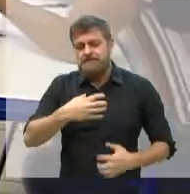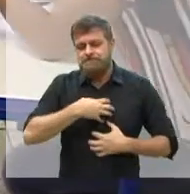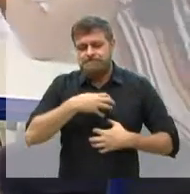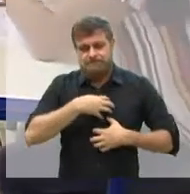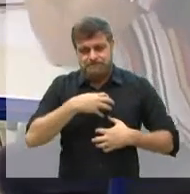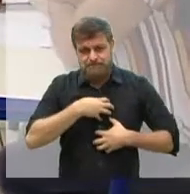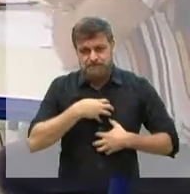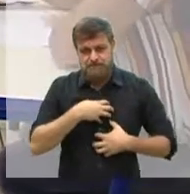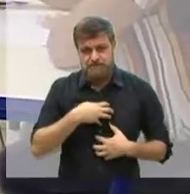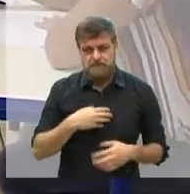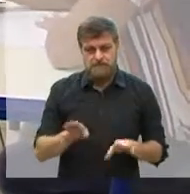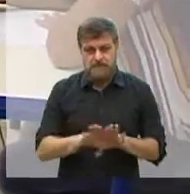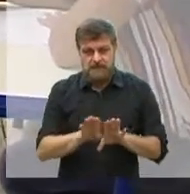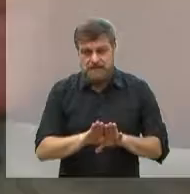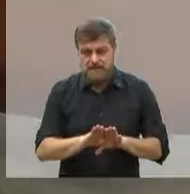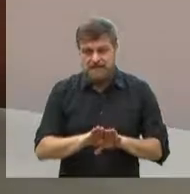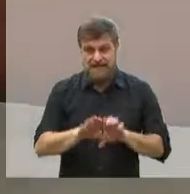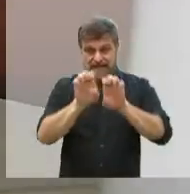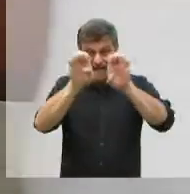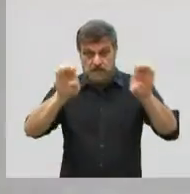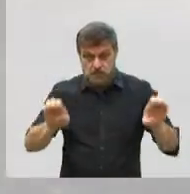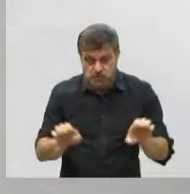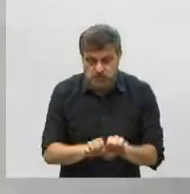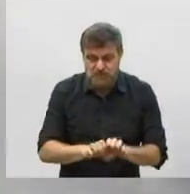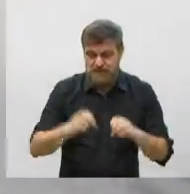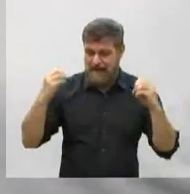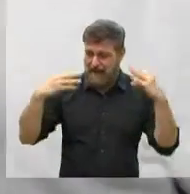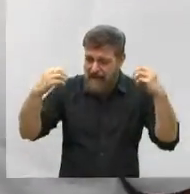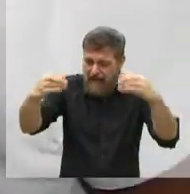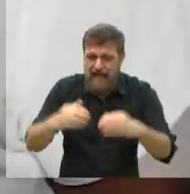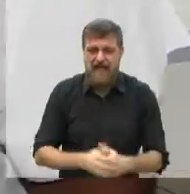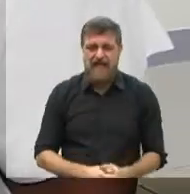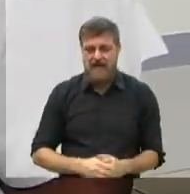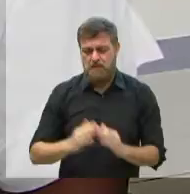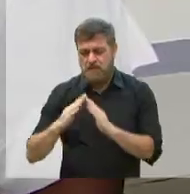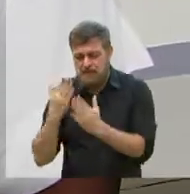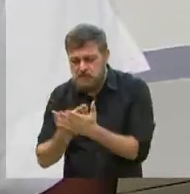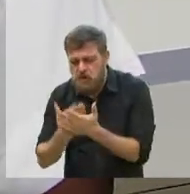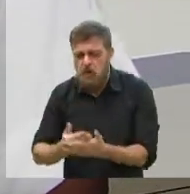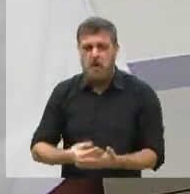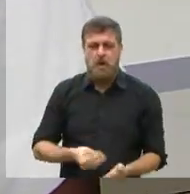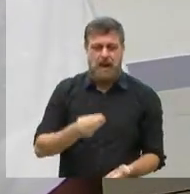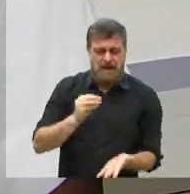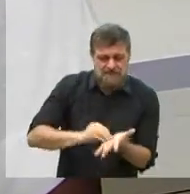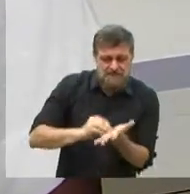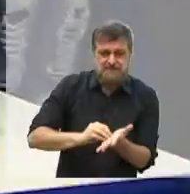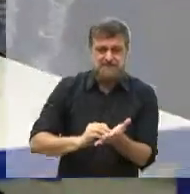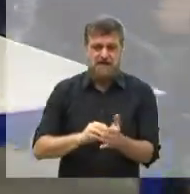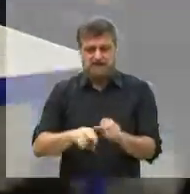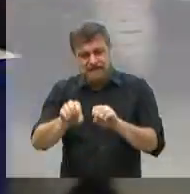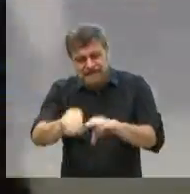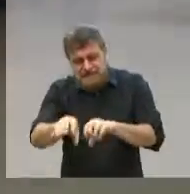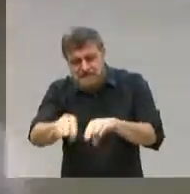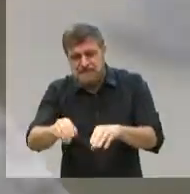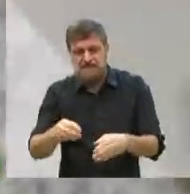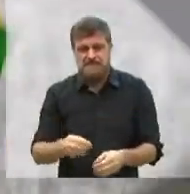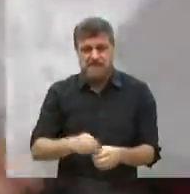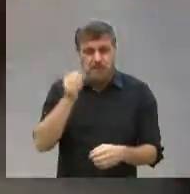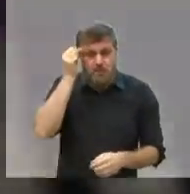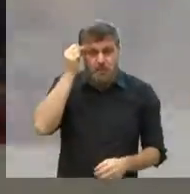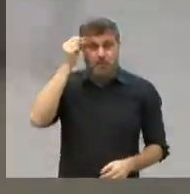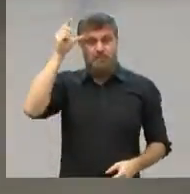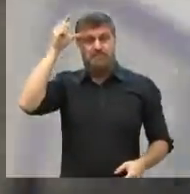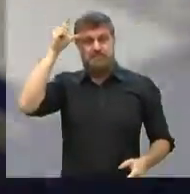vezes aquilo que é físico, a infraestrutura que falta em volta das vidas, às vezes asfalto, muitas vezes educação, muitas vezes